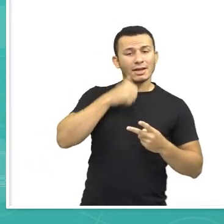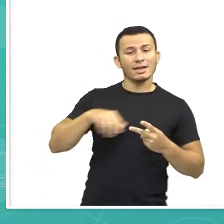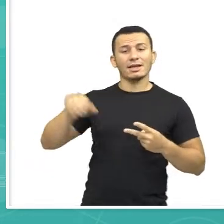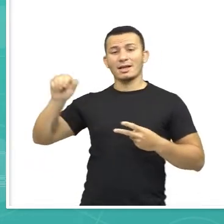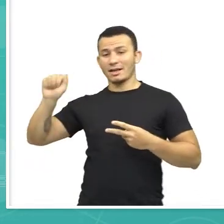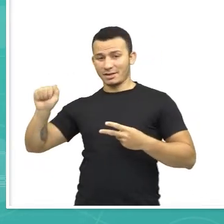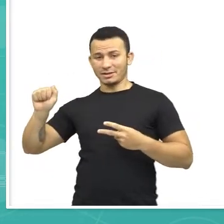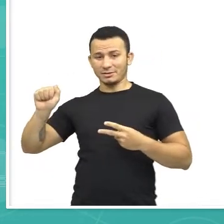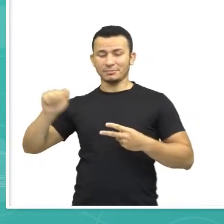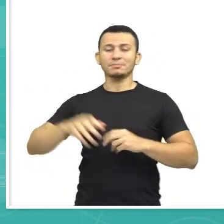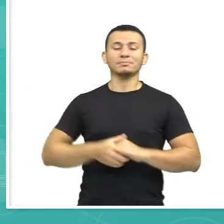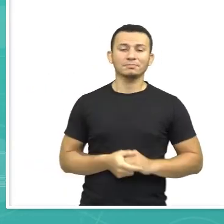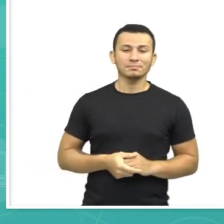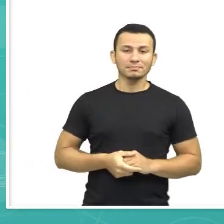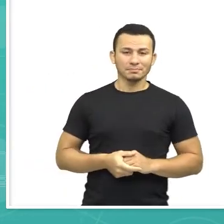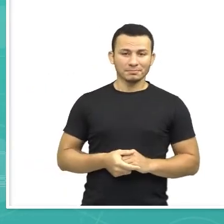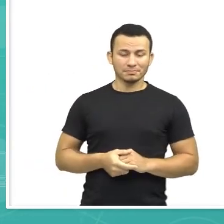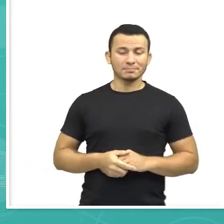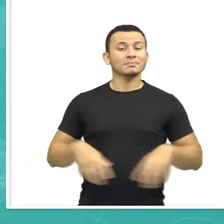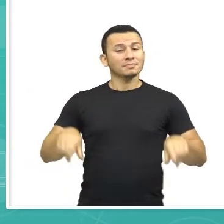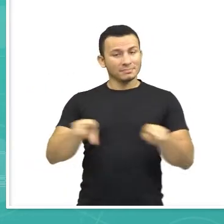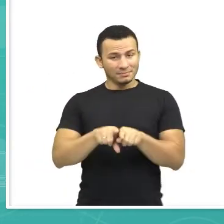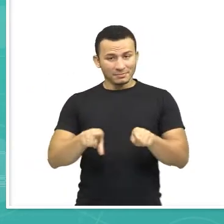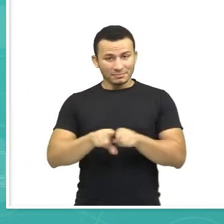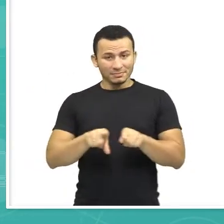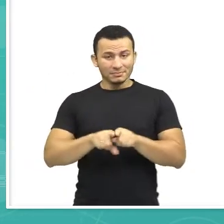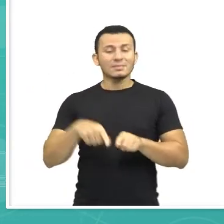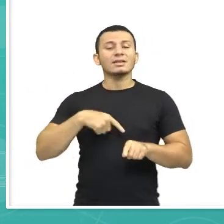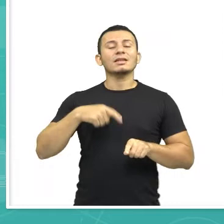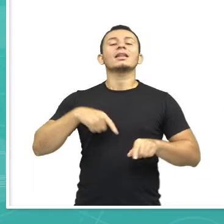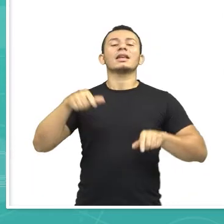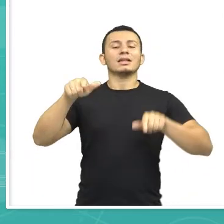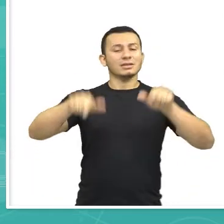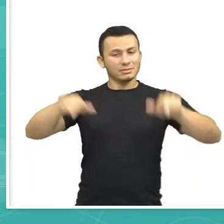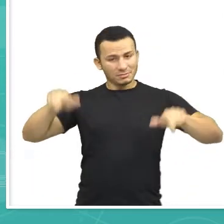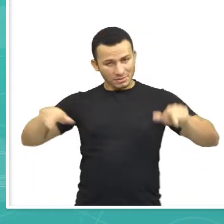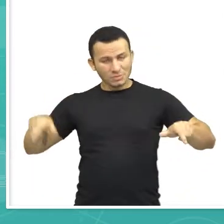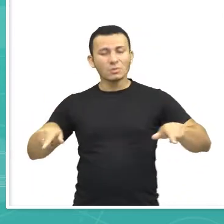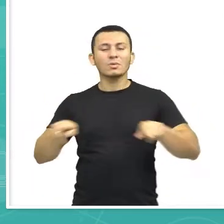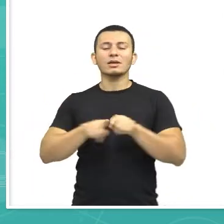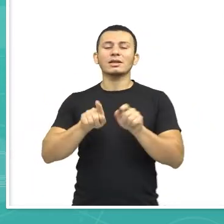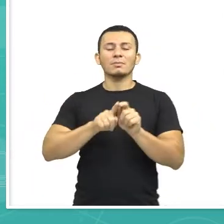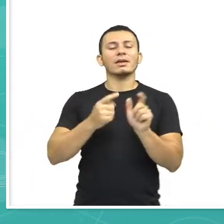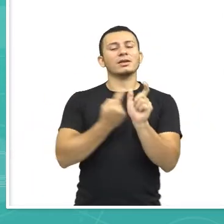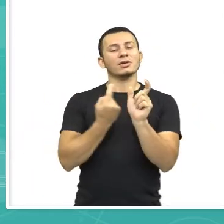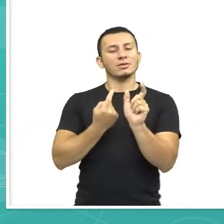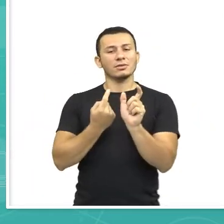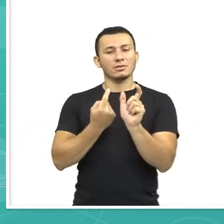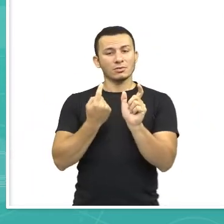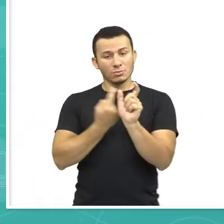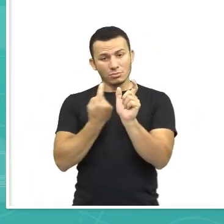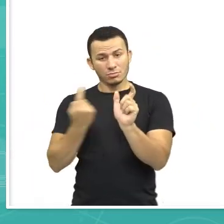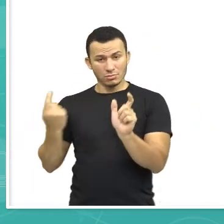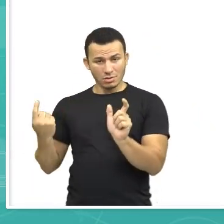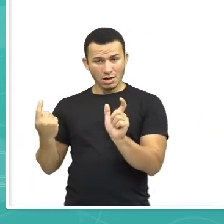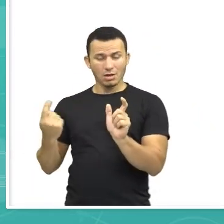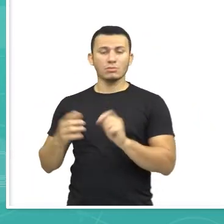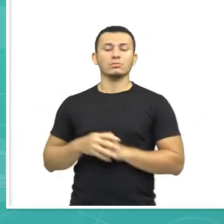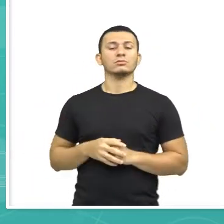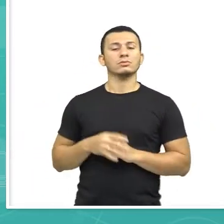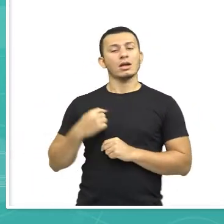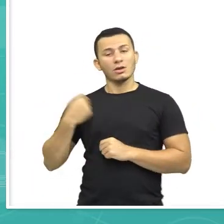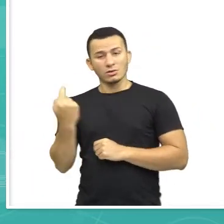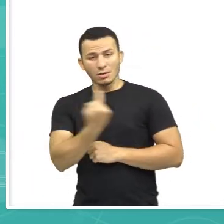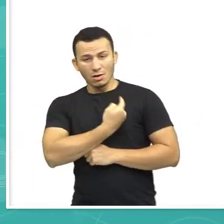o consigo. Muito bem. E temos também as pessoas do plural. Temos o primeira pessoa nós,